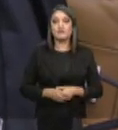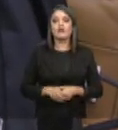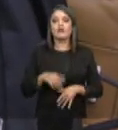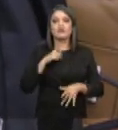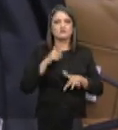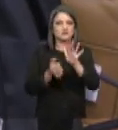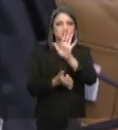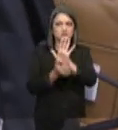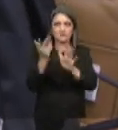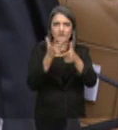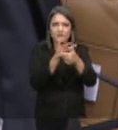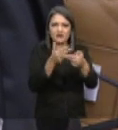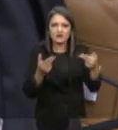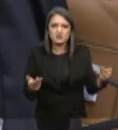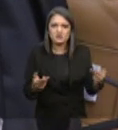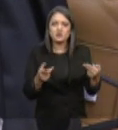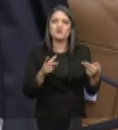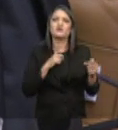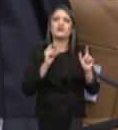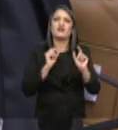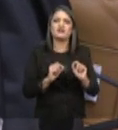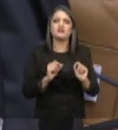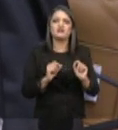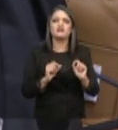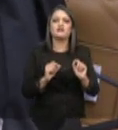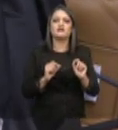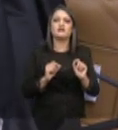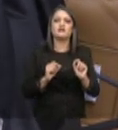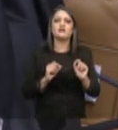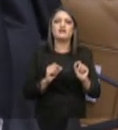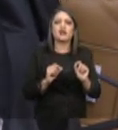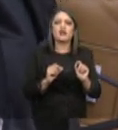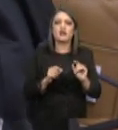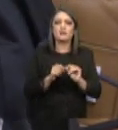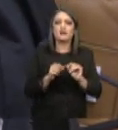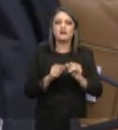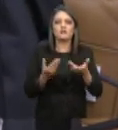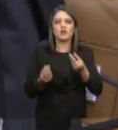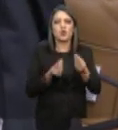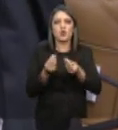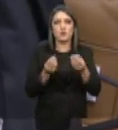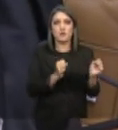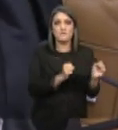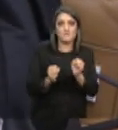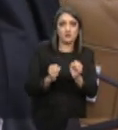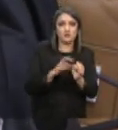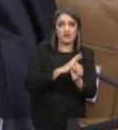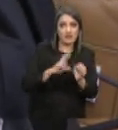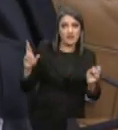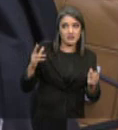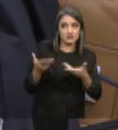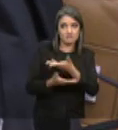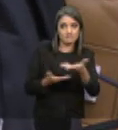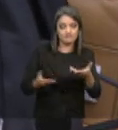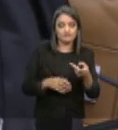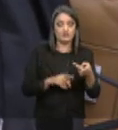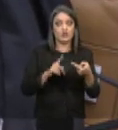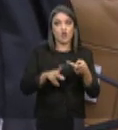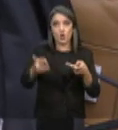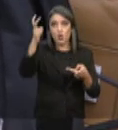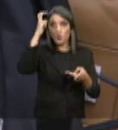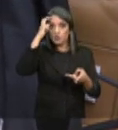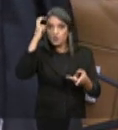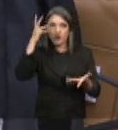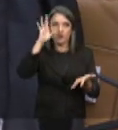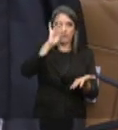se comprasse em reescrever a relação entre poder e religião entre cultura e